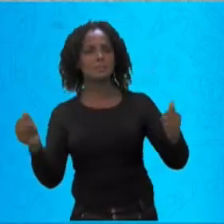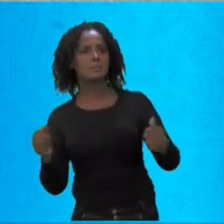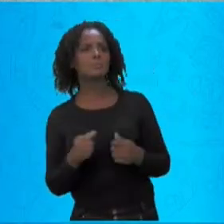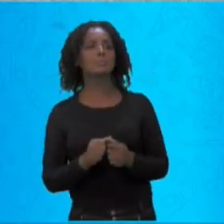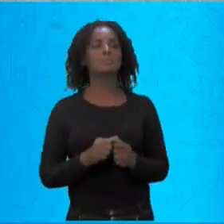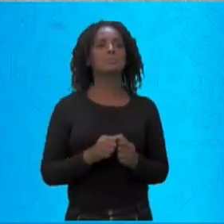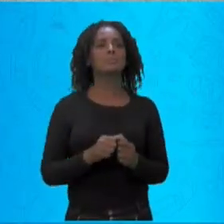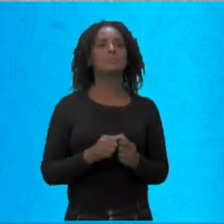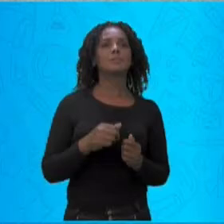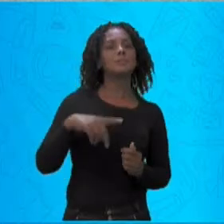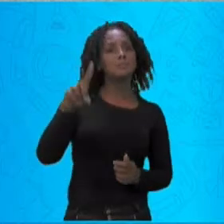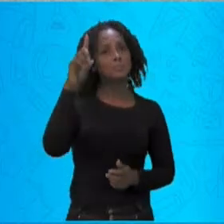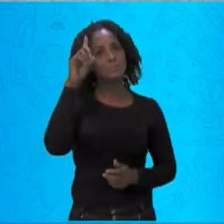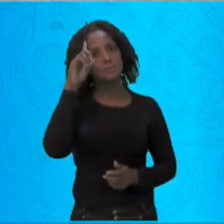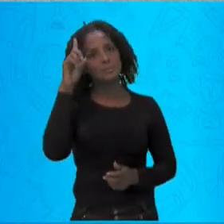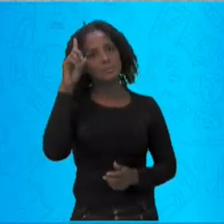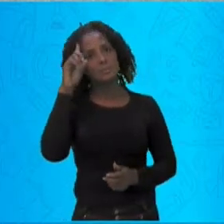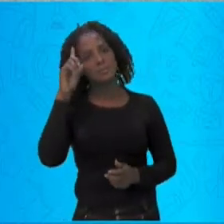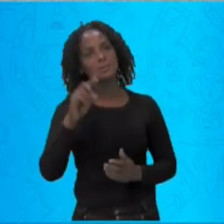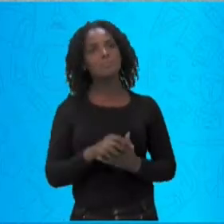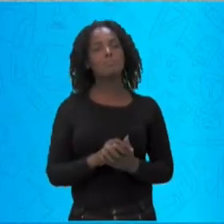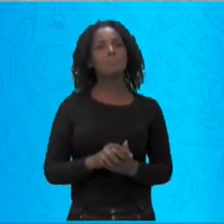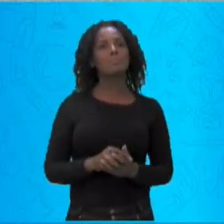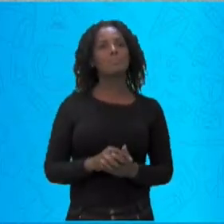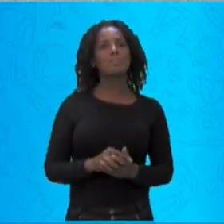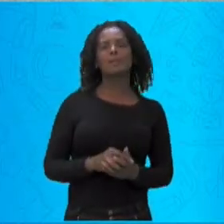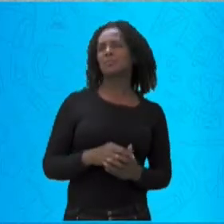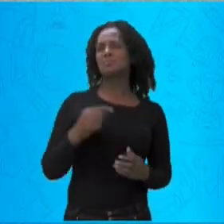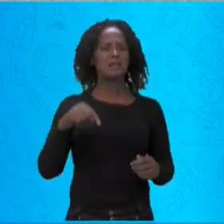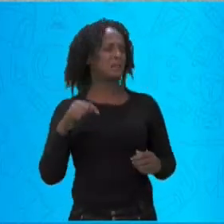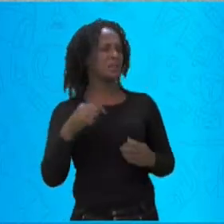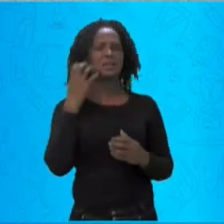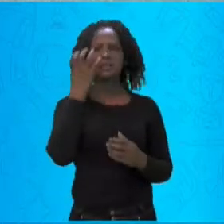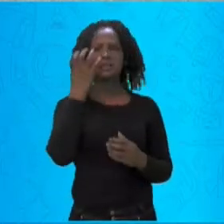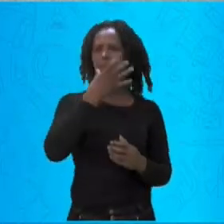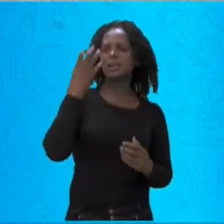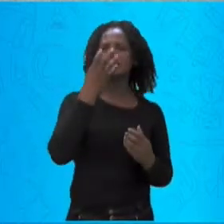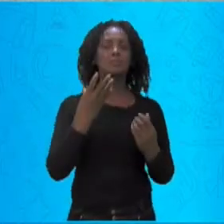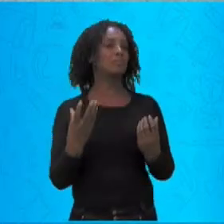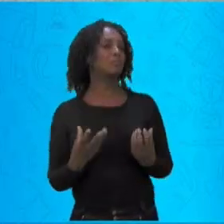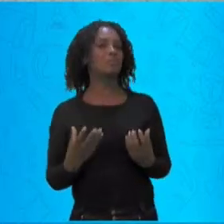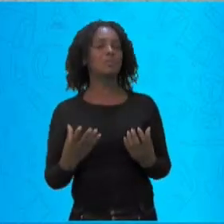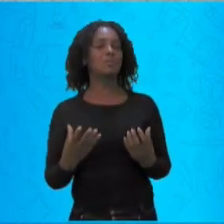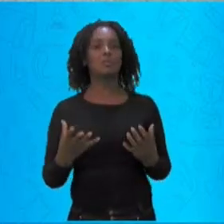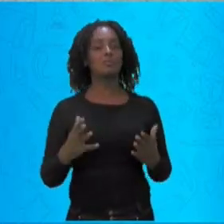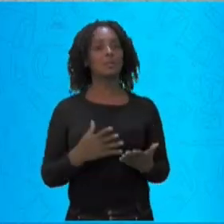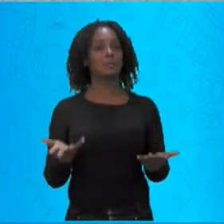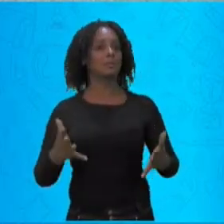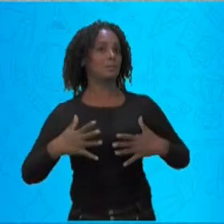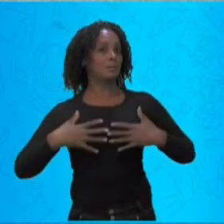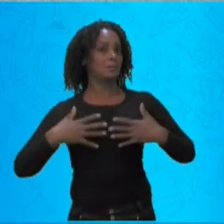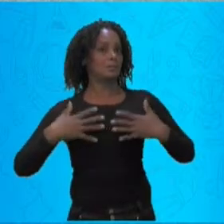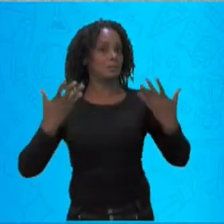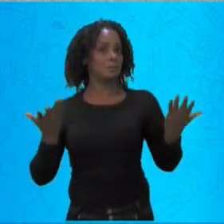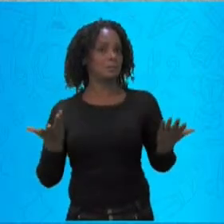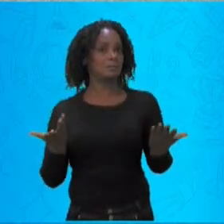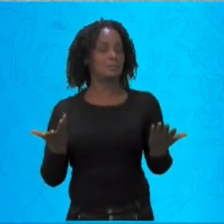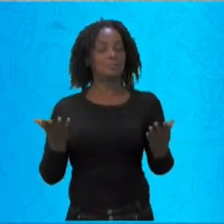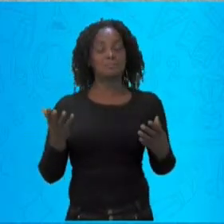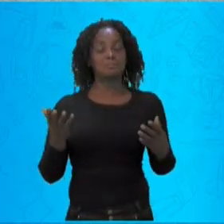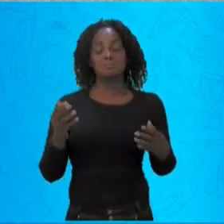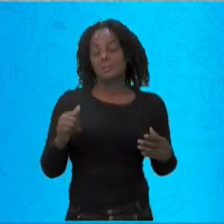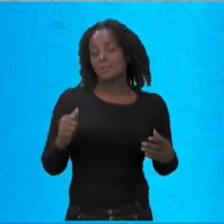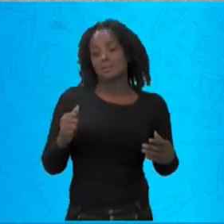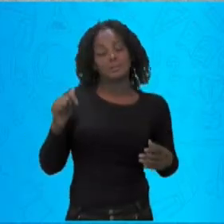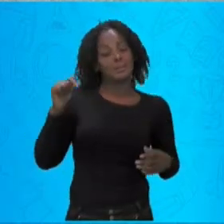que usamos dia a dia. Ficaria aqui cantando com prazer e alegria, mas aqui eu